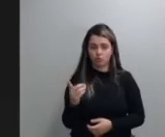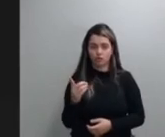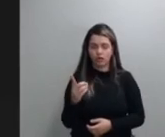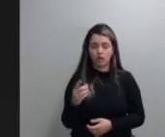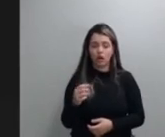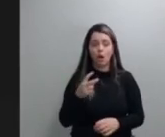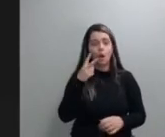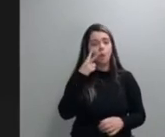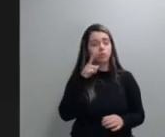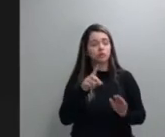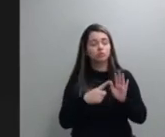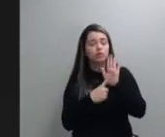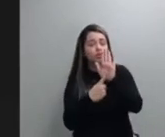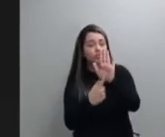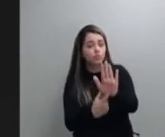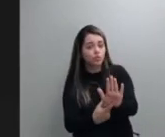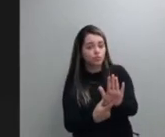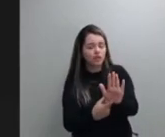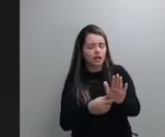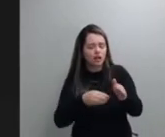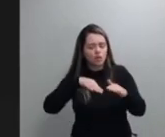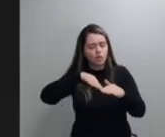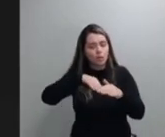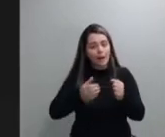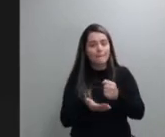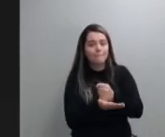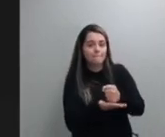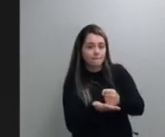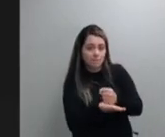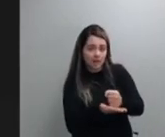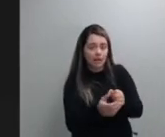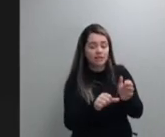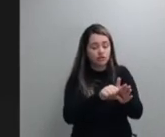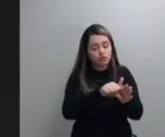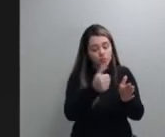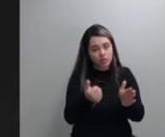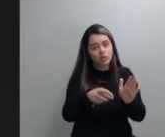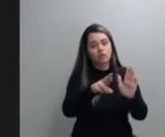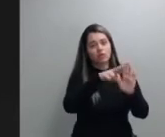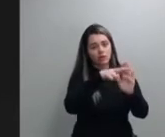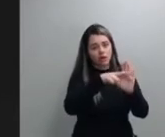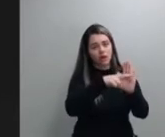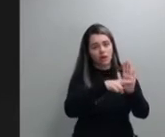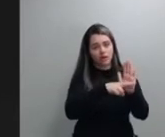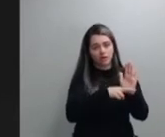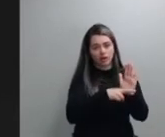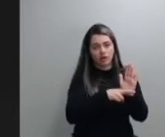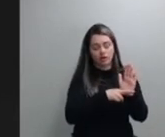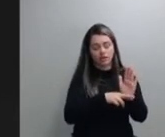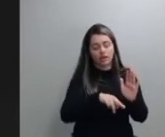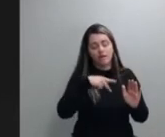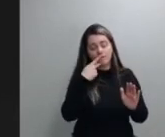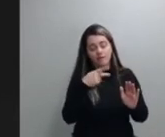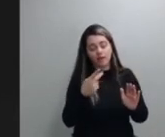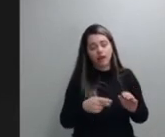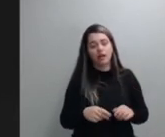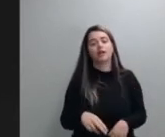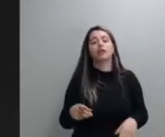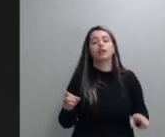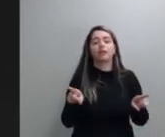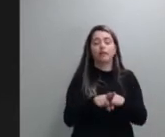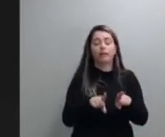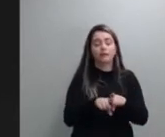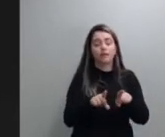o mesmo fundamento do primeiro acordo é desdito no segundo acordo. Tanto houve